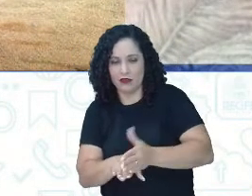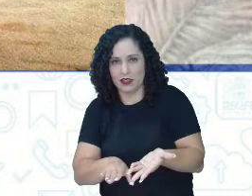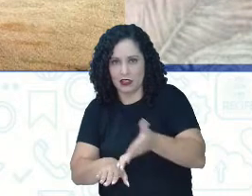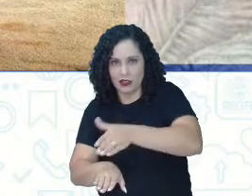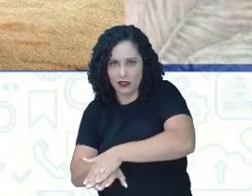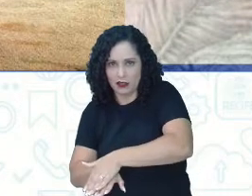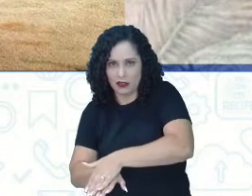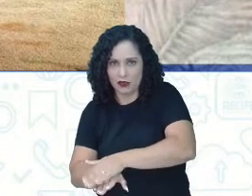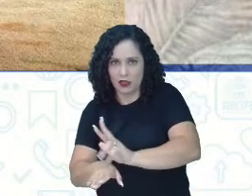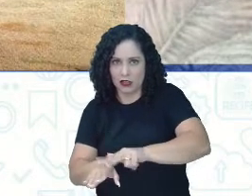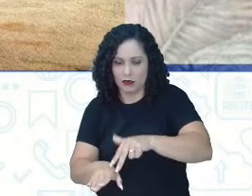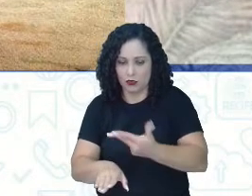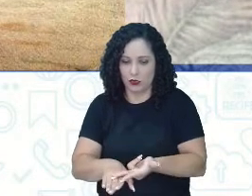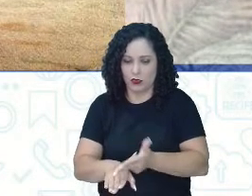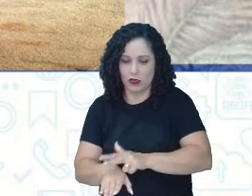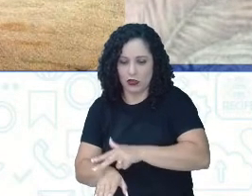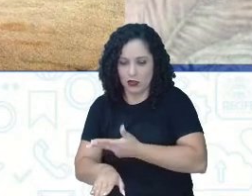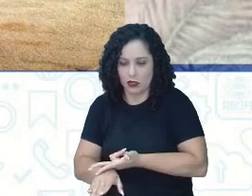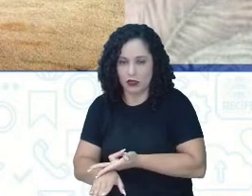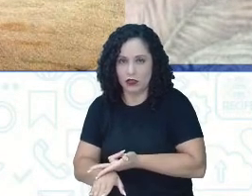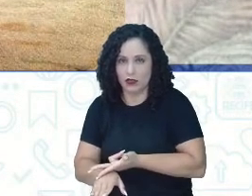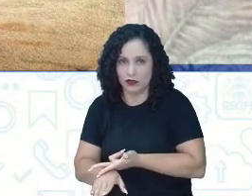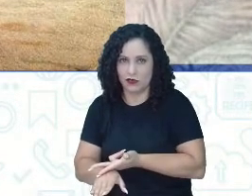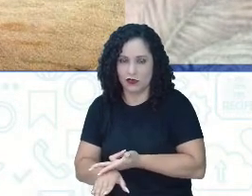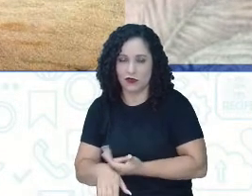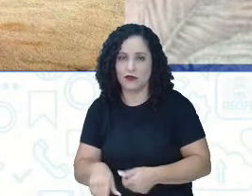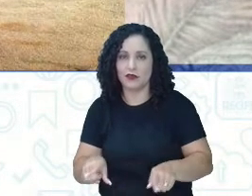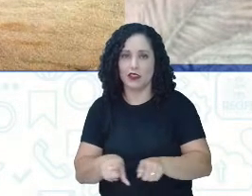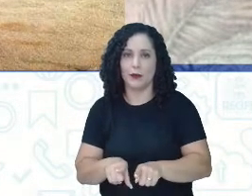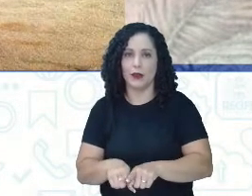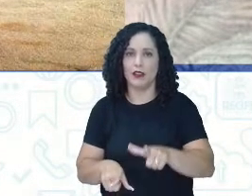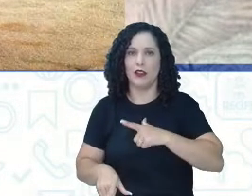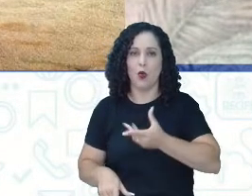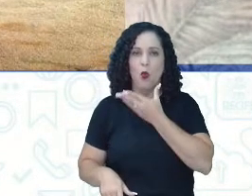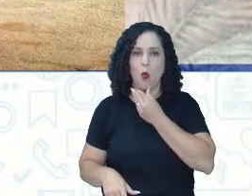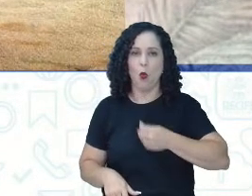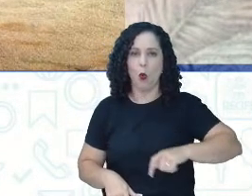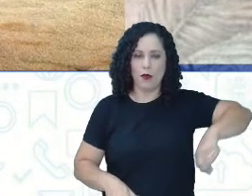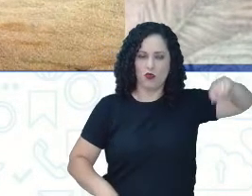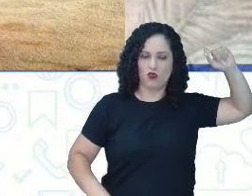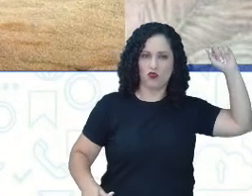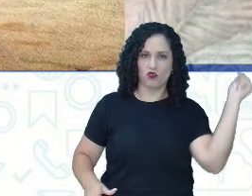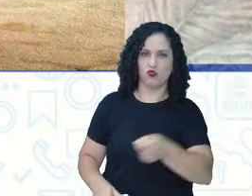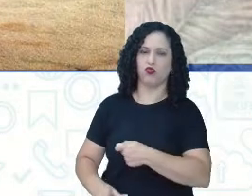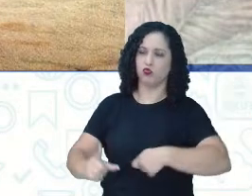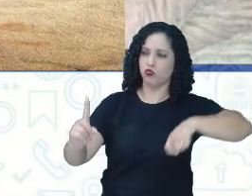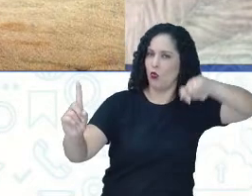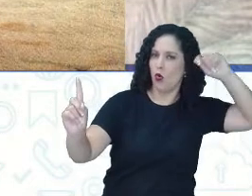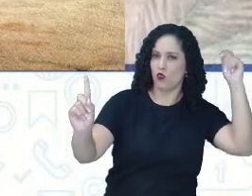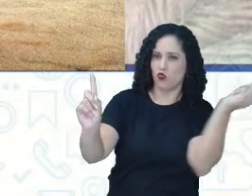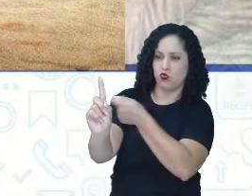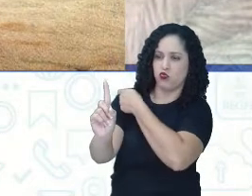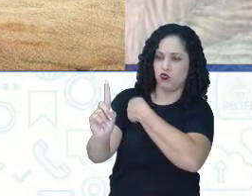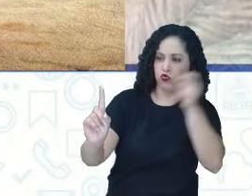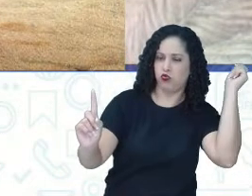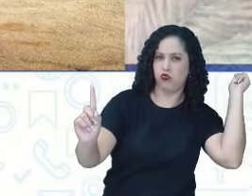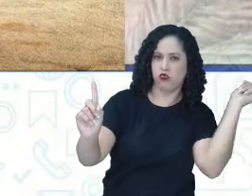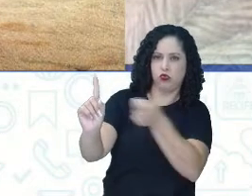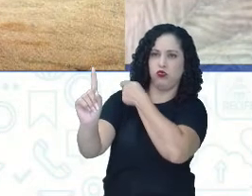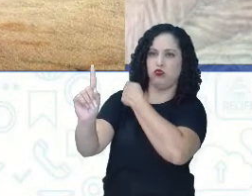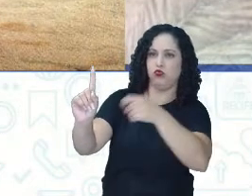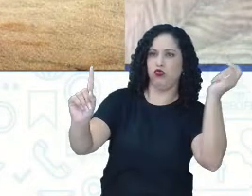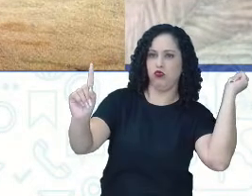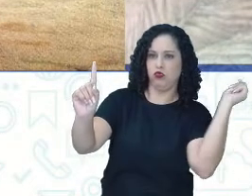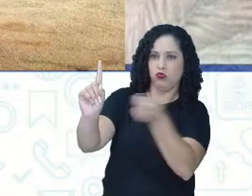atenção primeiro para eles, mas em destaque aí a gente tem um feitor batendo, né, em uma pessoa escravizada no pelouro